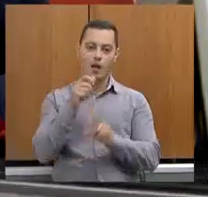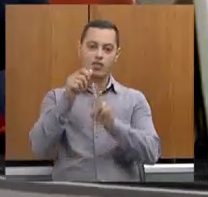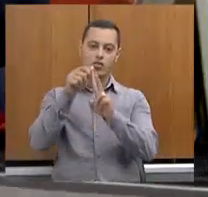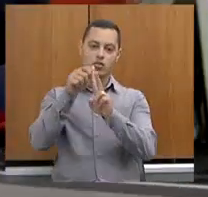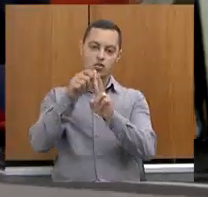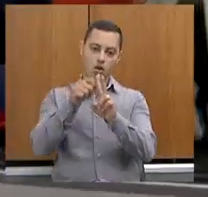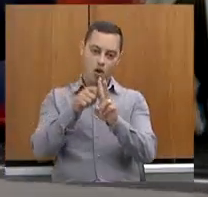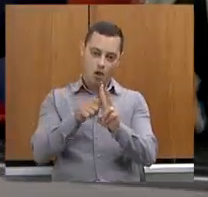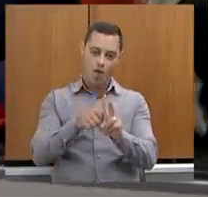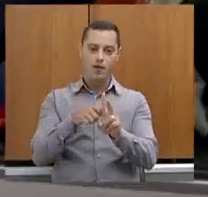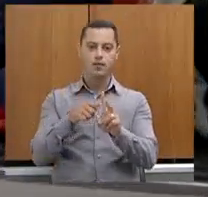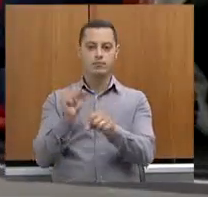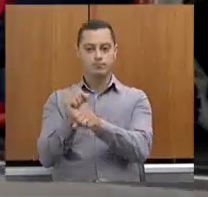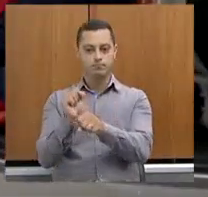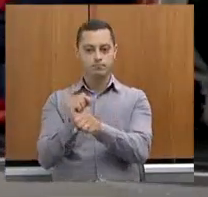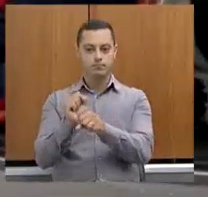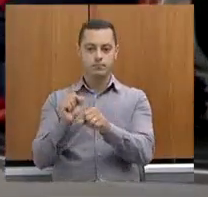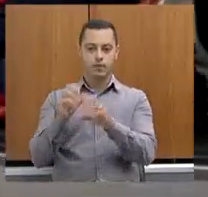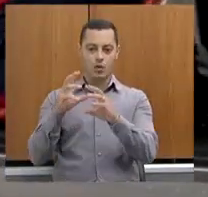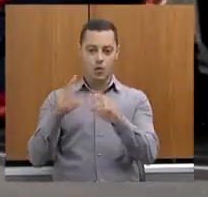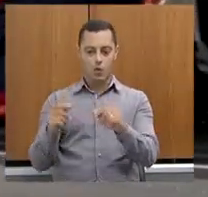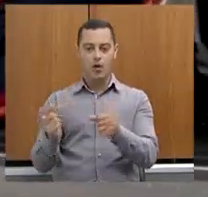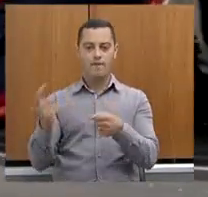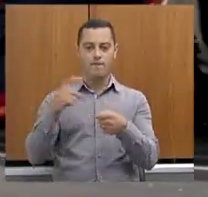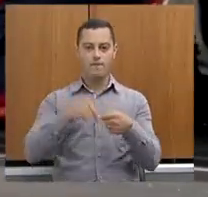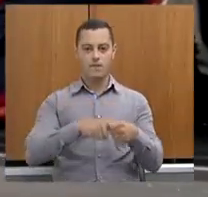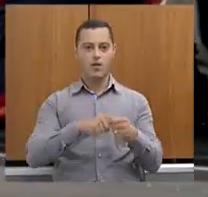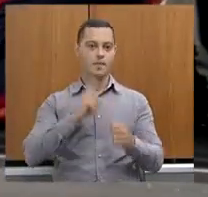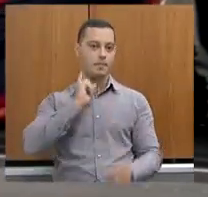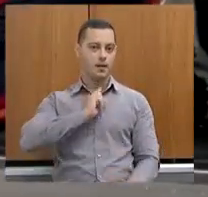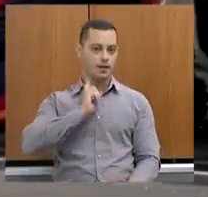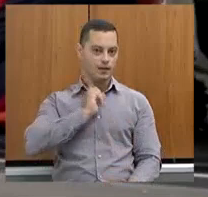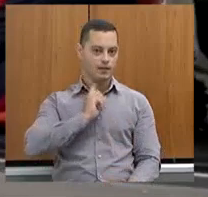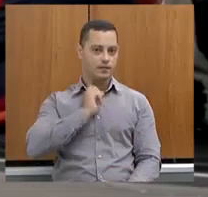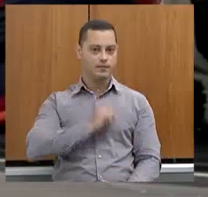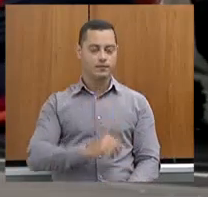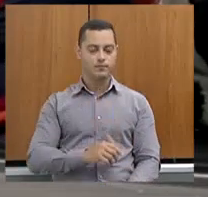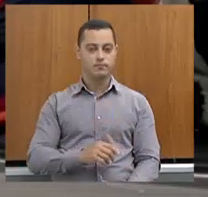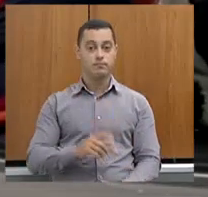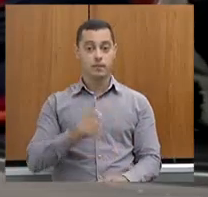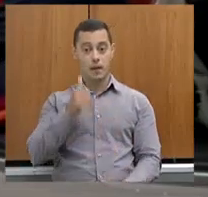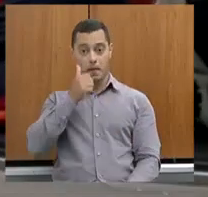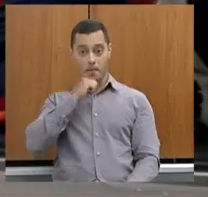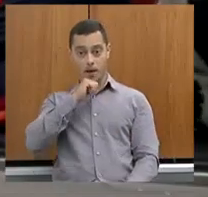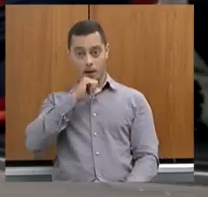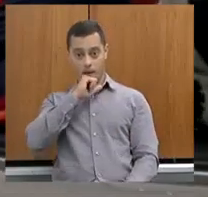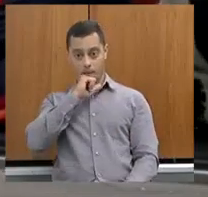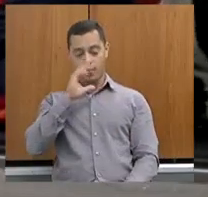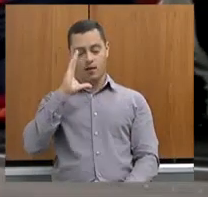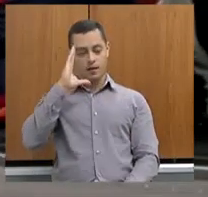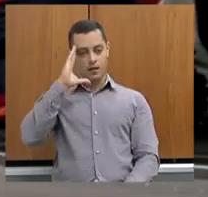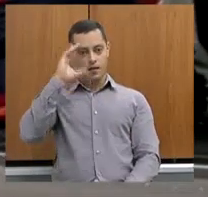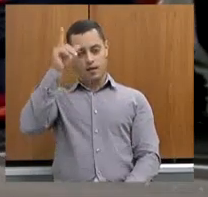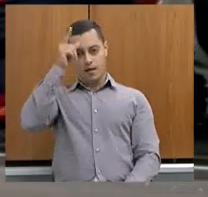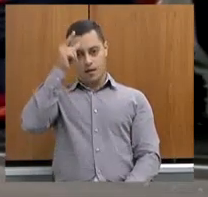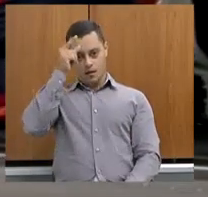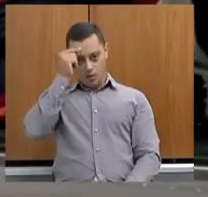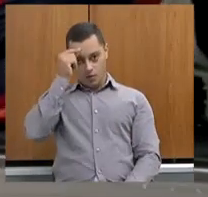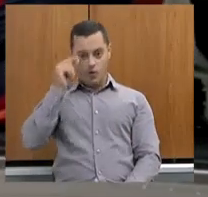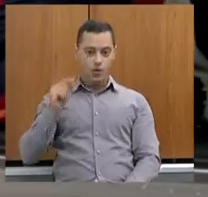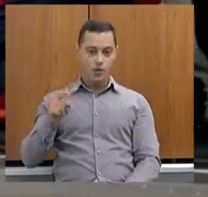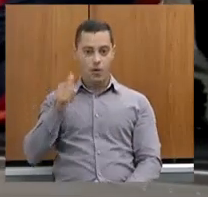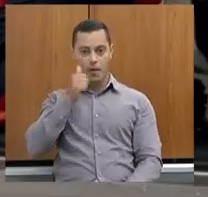de Voltar a Minas Gerais a transferência foi recebida com alívio pela mãe Fernanda Lisboa de 19